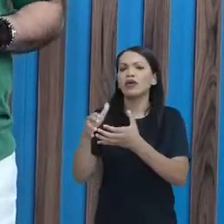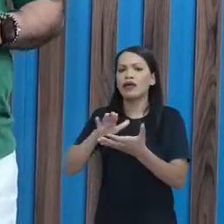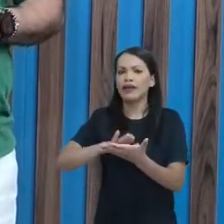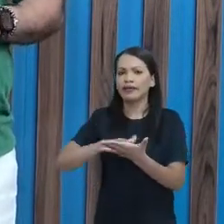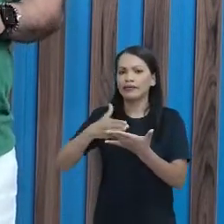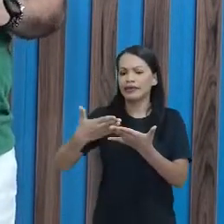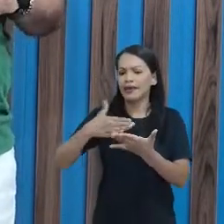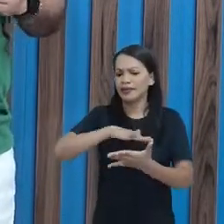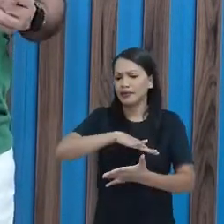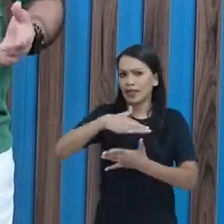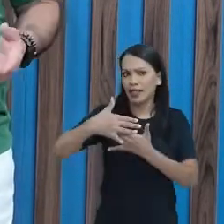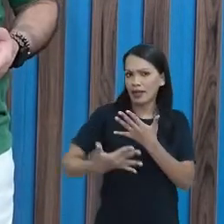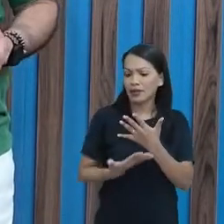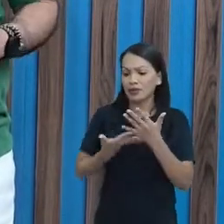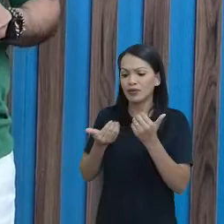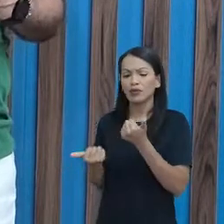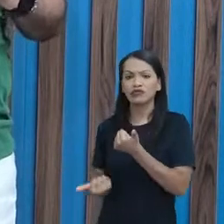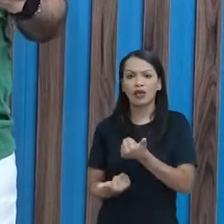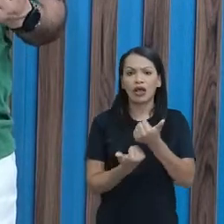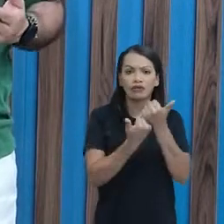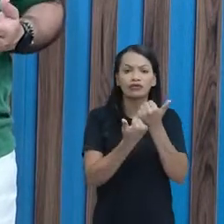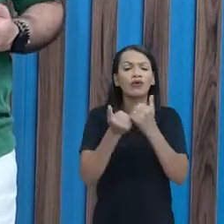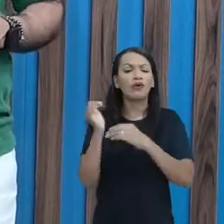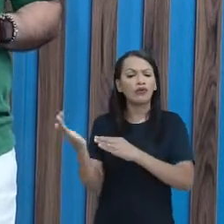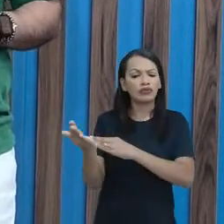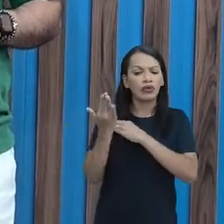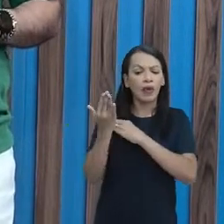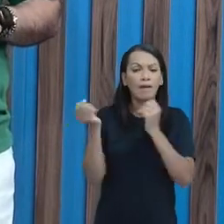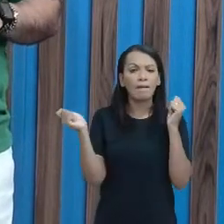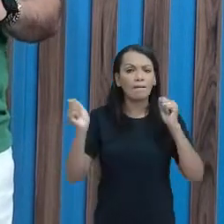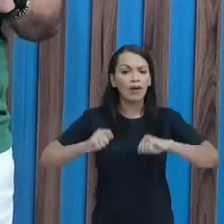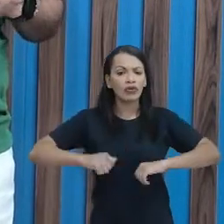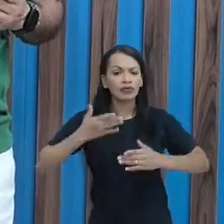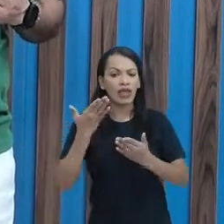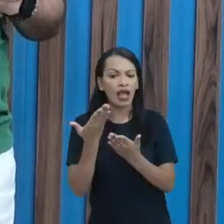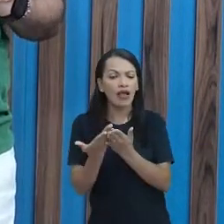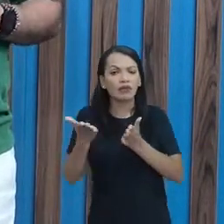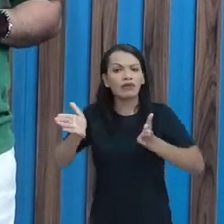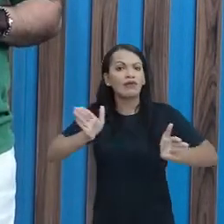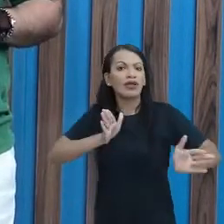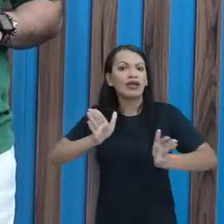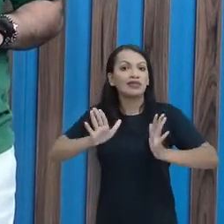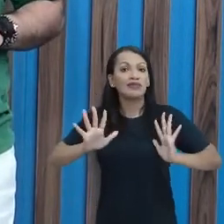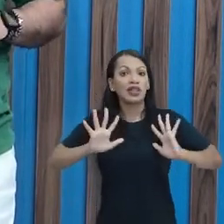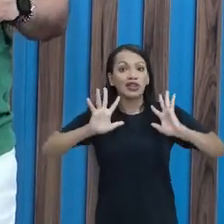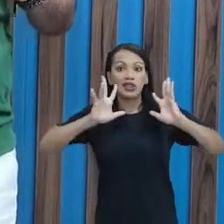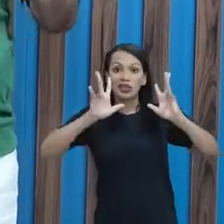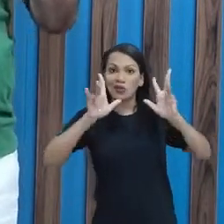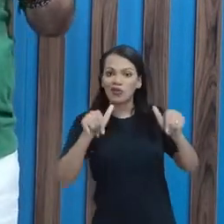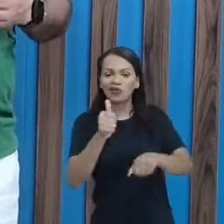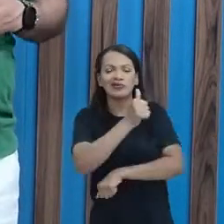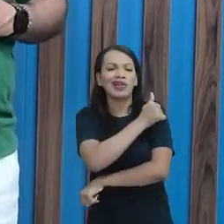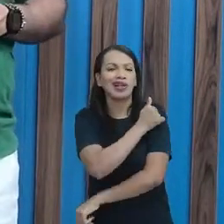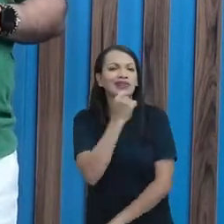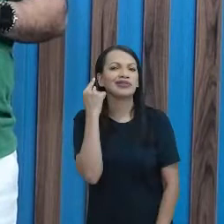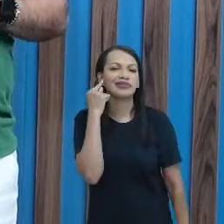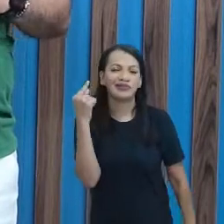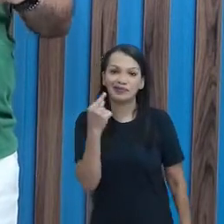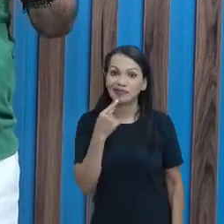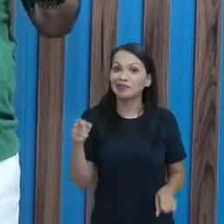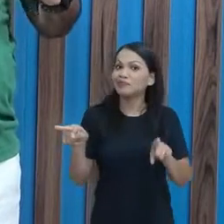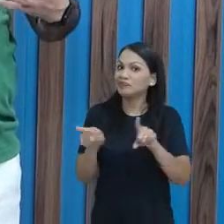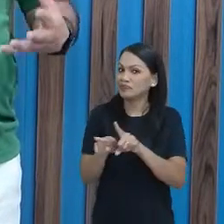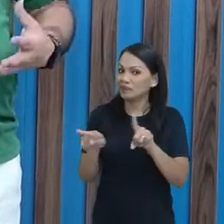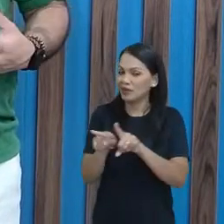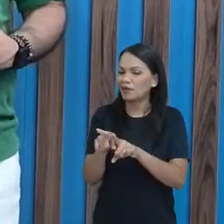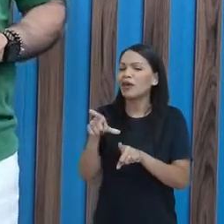de intérprete de Libras nos ajudam para que nossas aulas se tornem mais acessíveis para todos e todas. A gente tem também a dupla